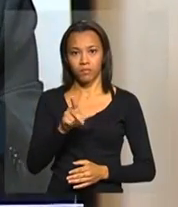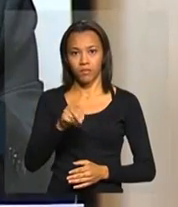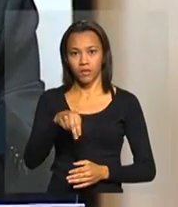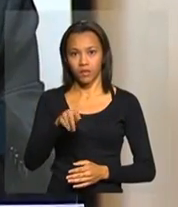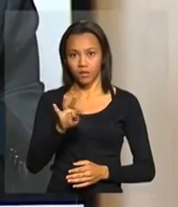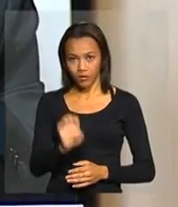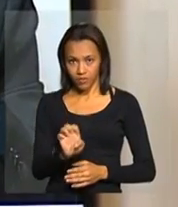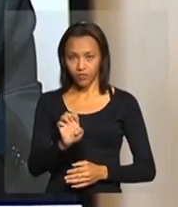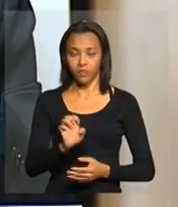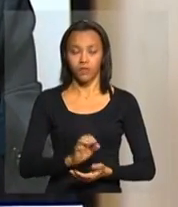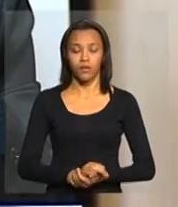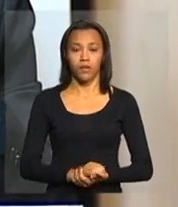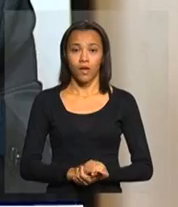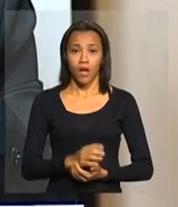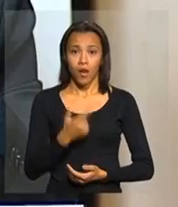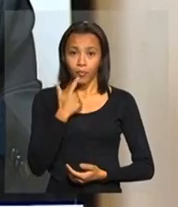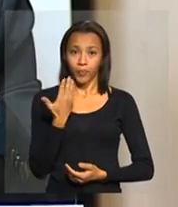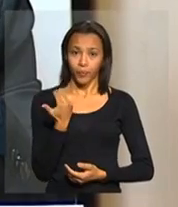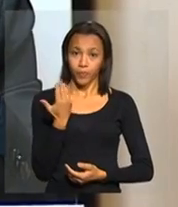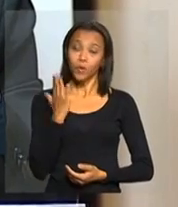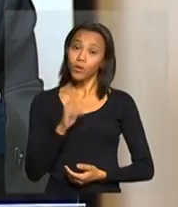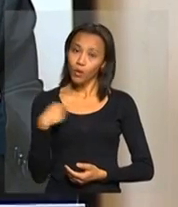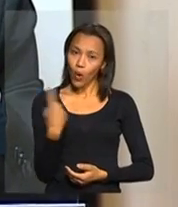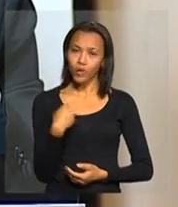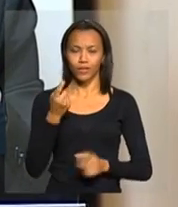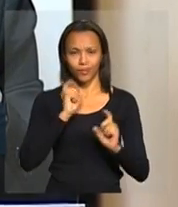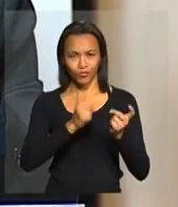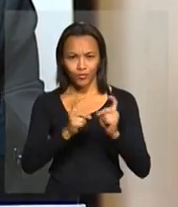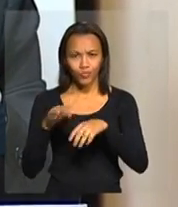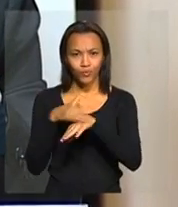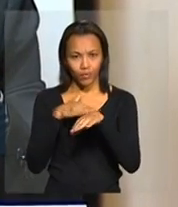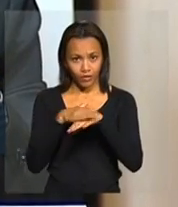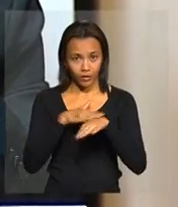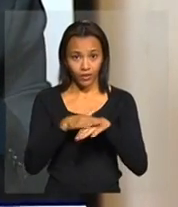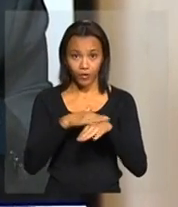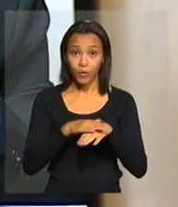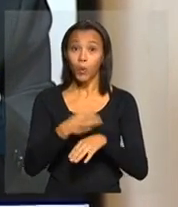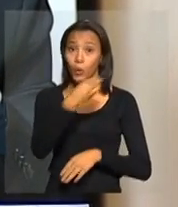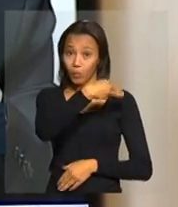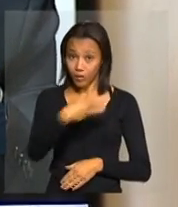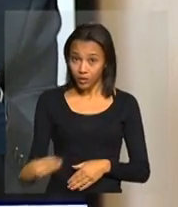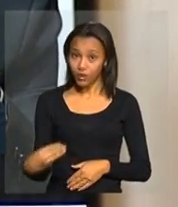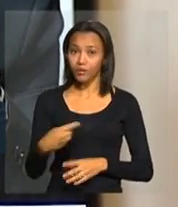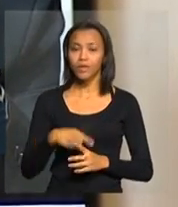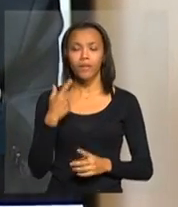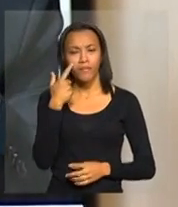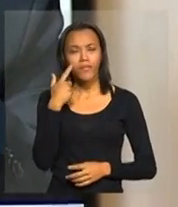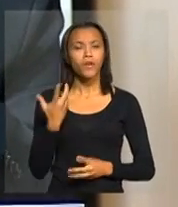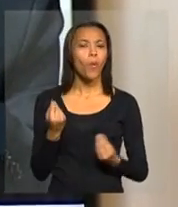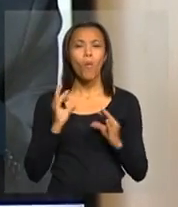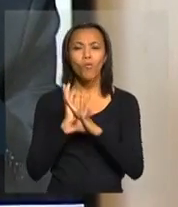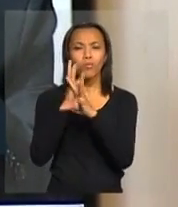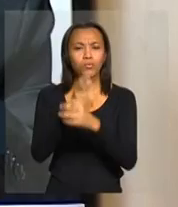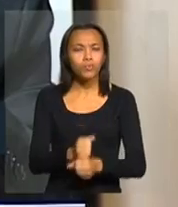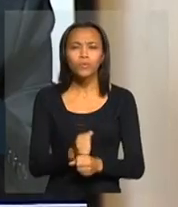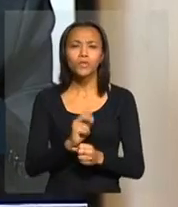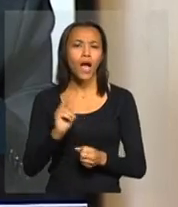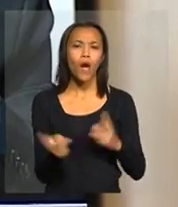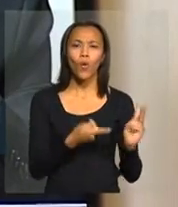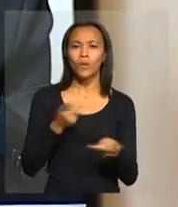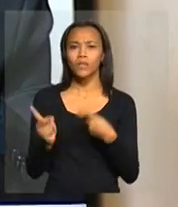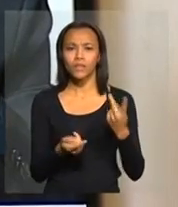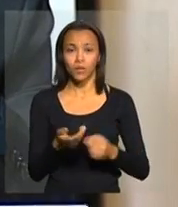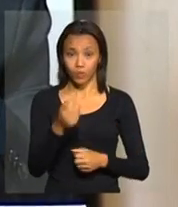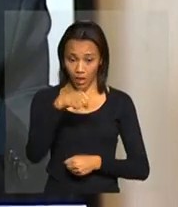Agora há pouco, nós, em discussão com o senhor ministro, estávamos fazendo um balanço do conjunto de medidas que já foram anunciadas